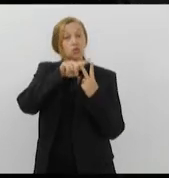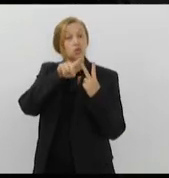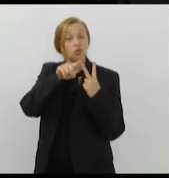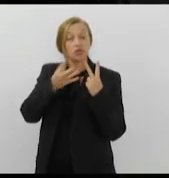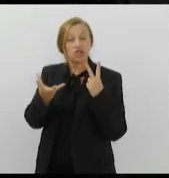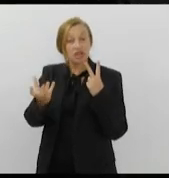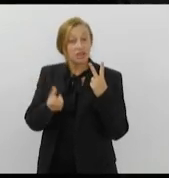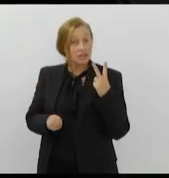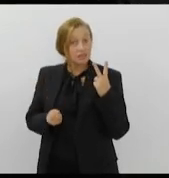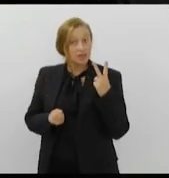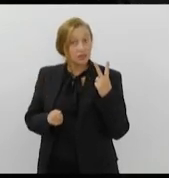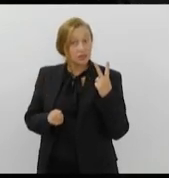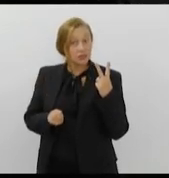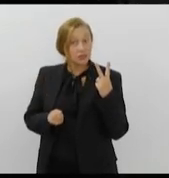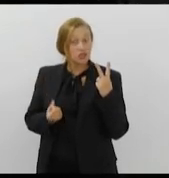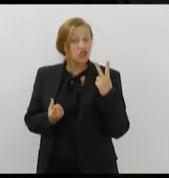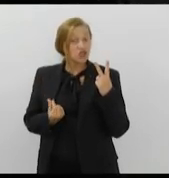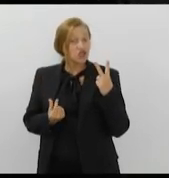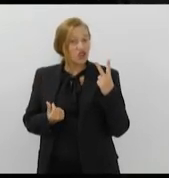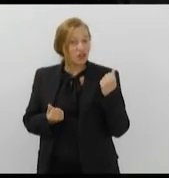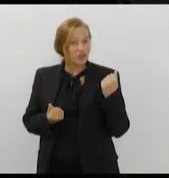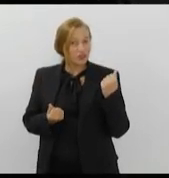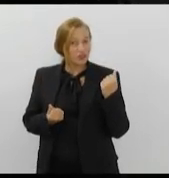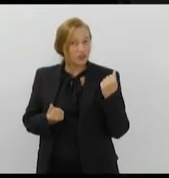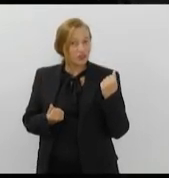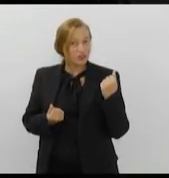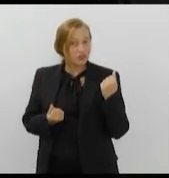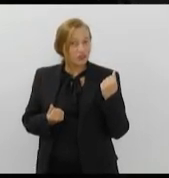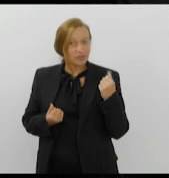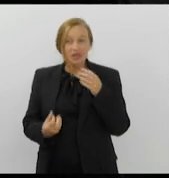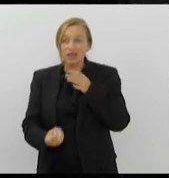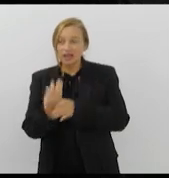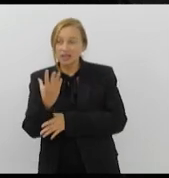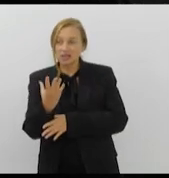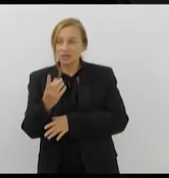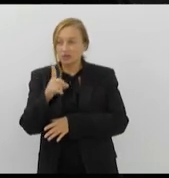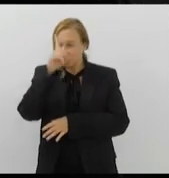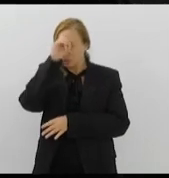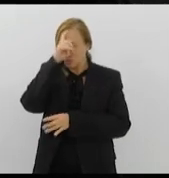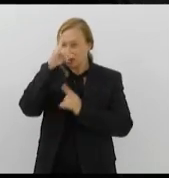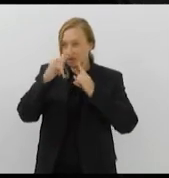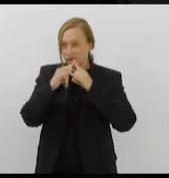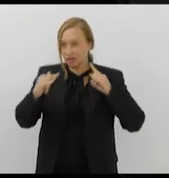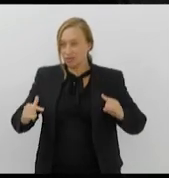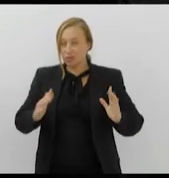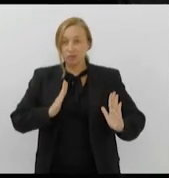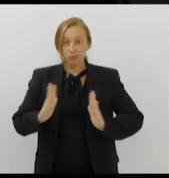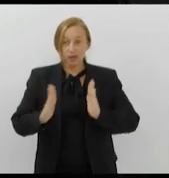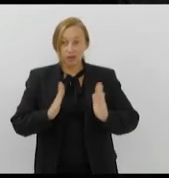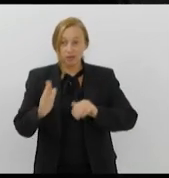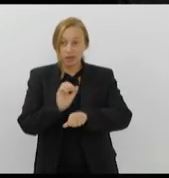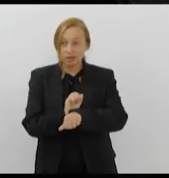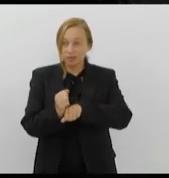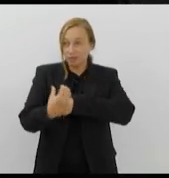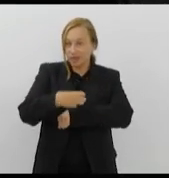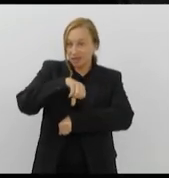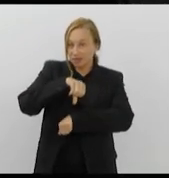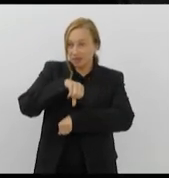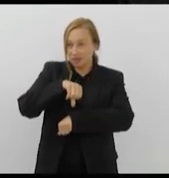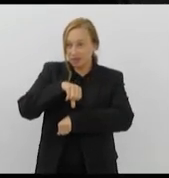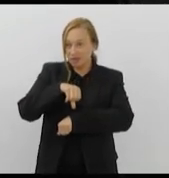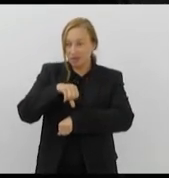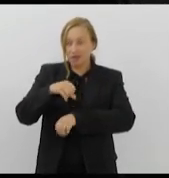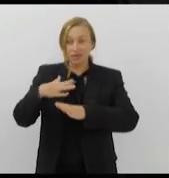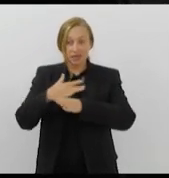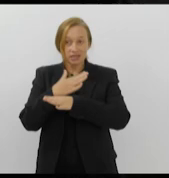recebido dinheiro para a instalação de um hospital de campanha na cidade durante a pandemia na cidade